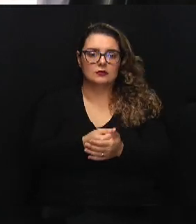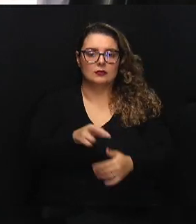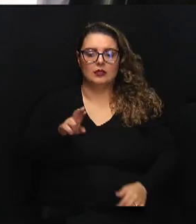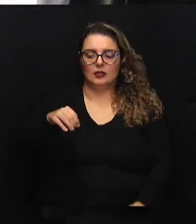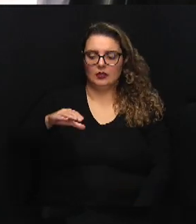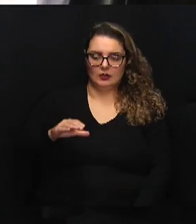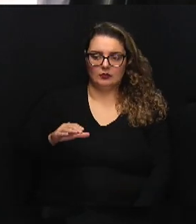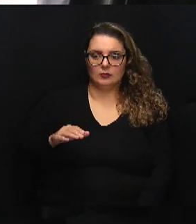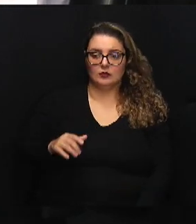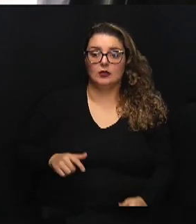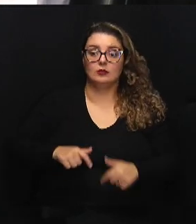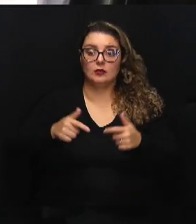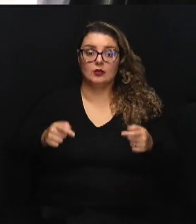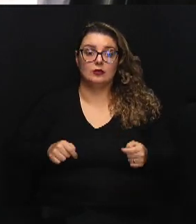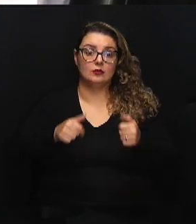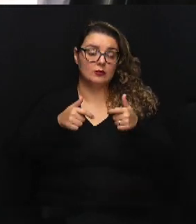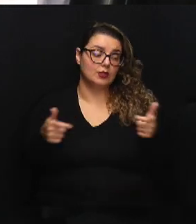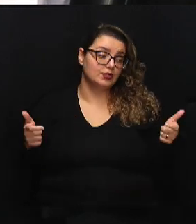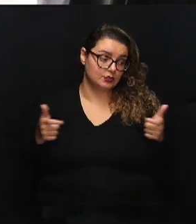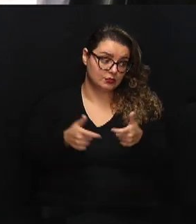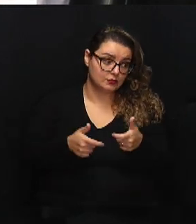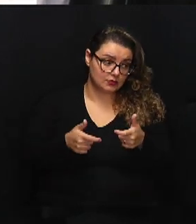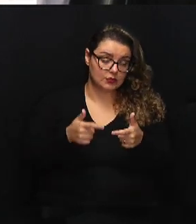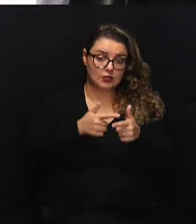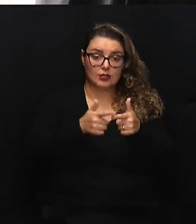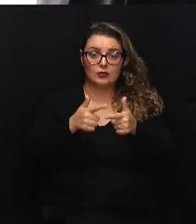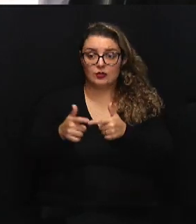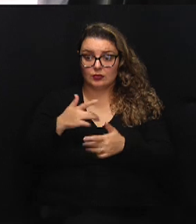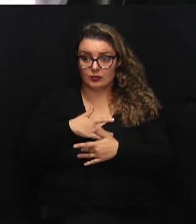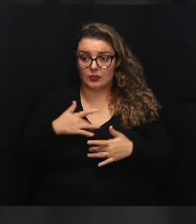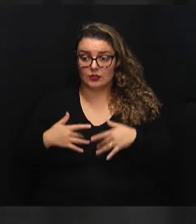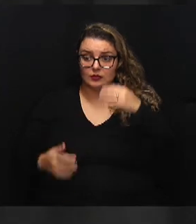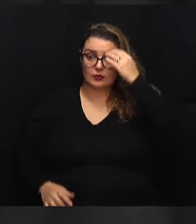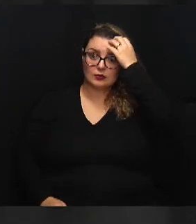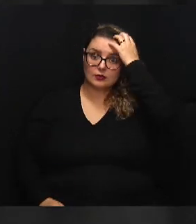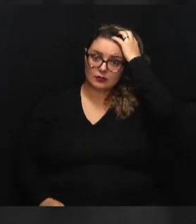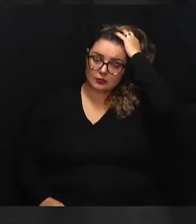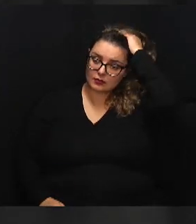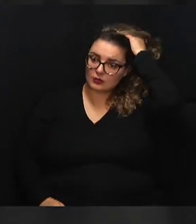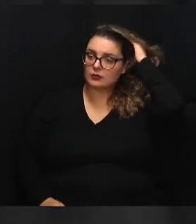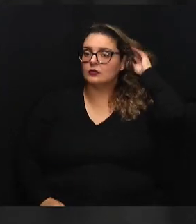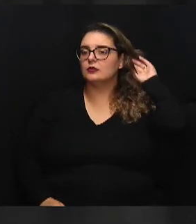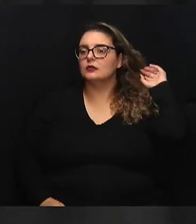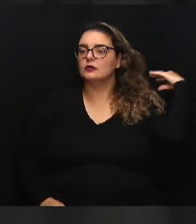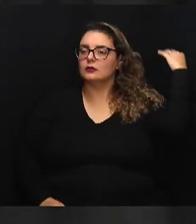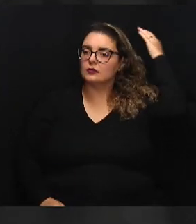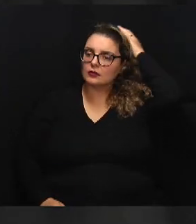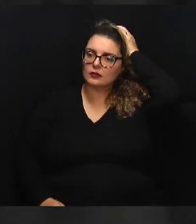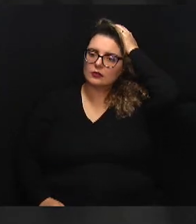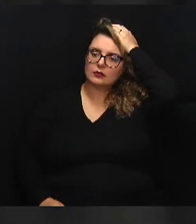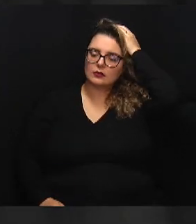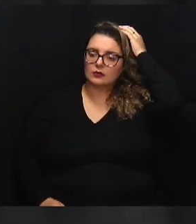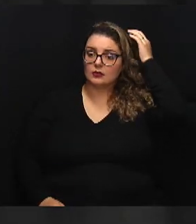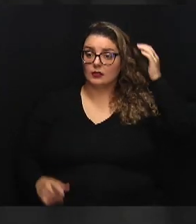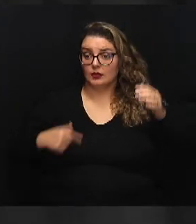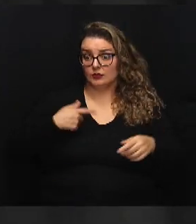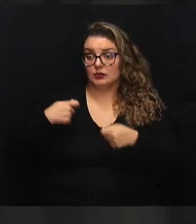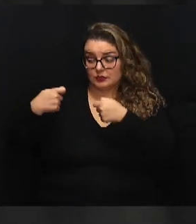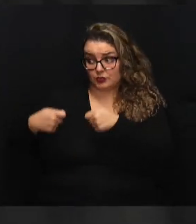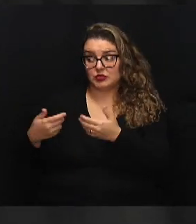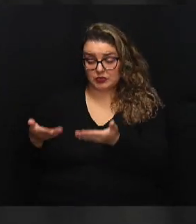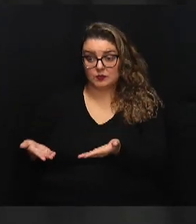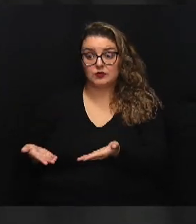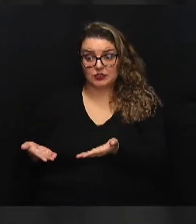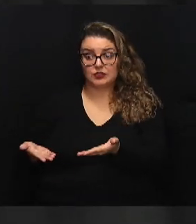feito para minimizar os problemas da saúde. Claro, a gente aposta nisso. Isso desde